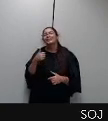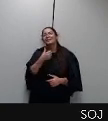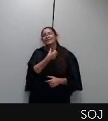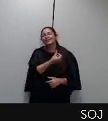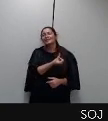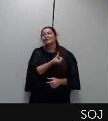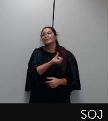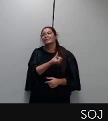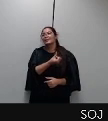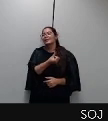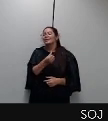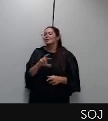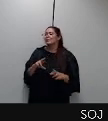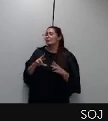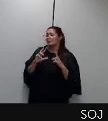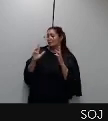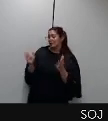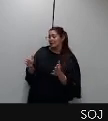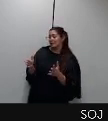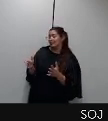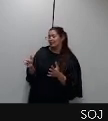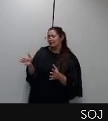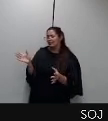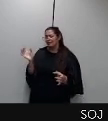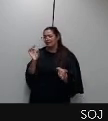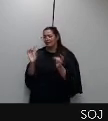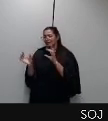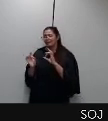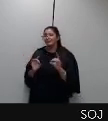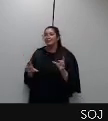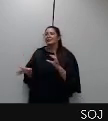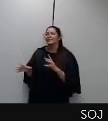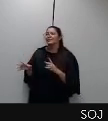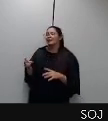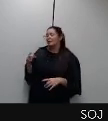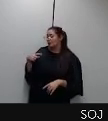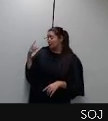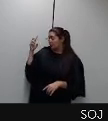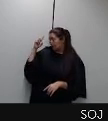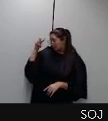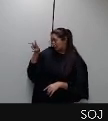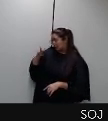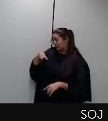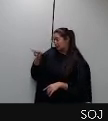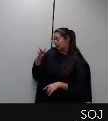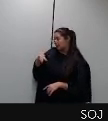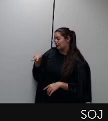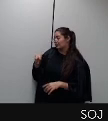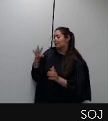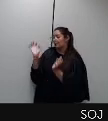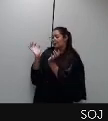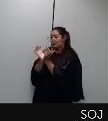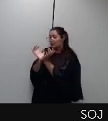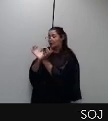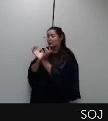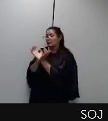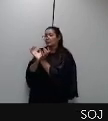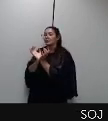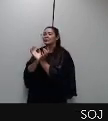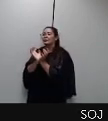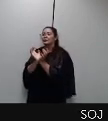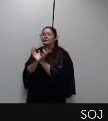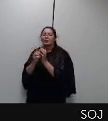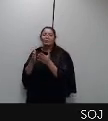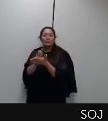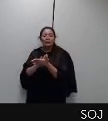tributária dos melhores especialistas Oriente esse fato o grupo econômico por si só não basta